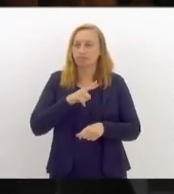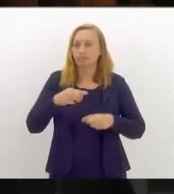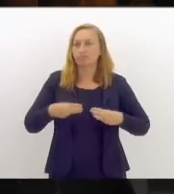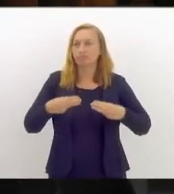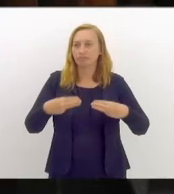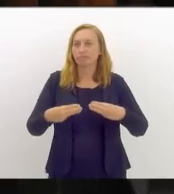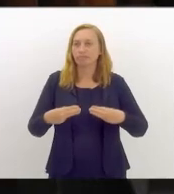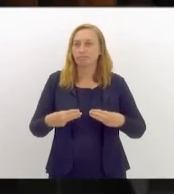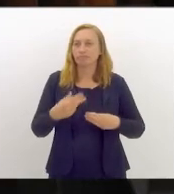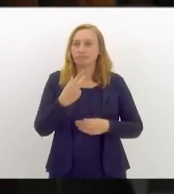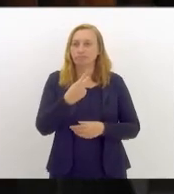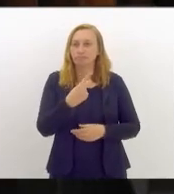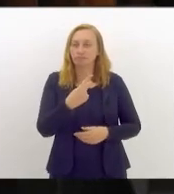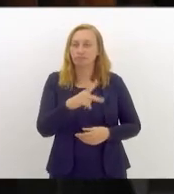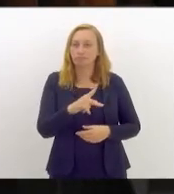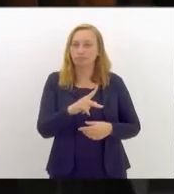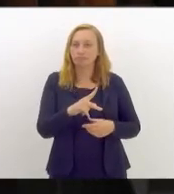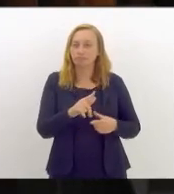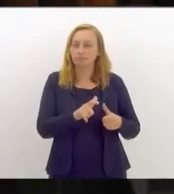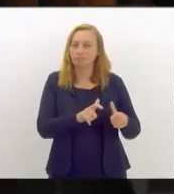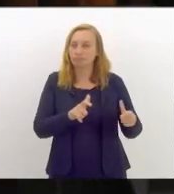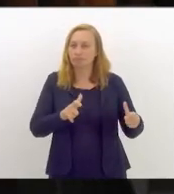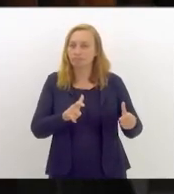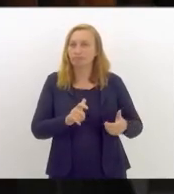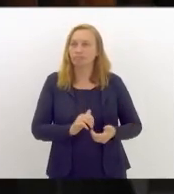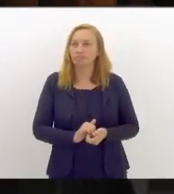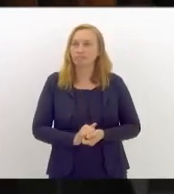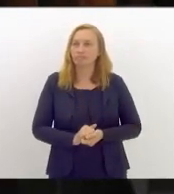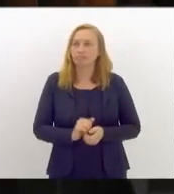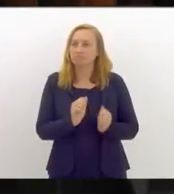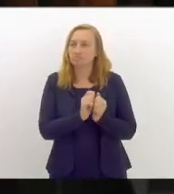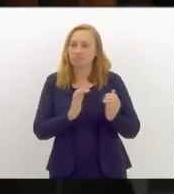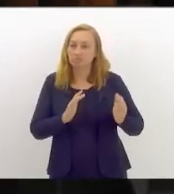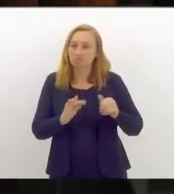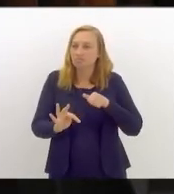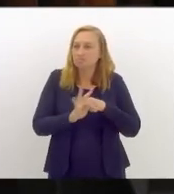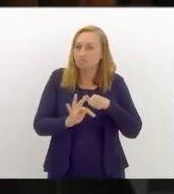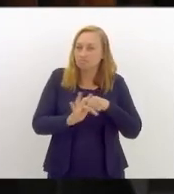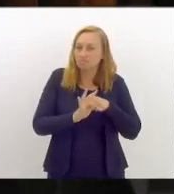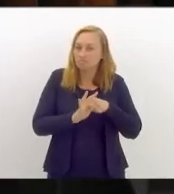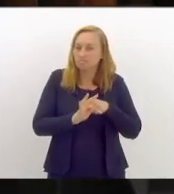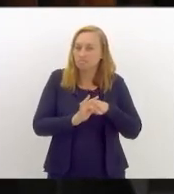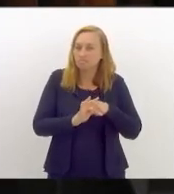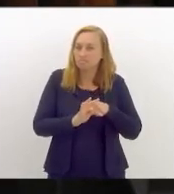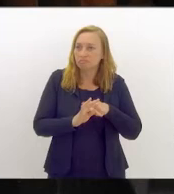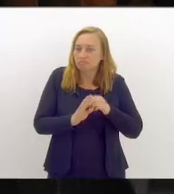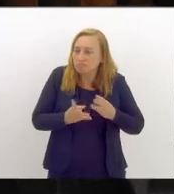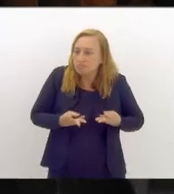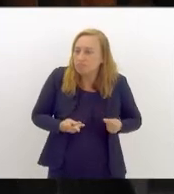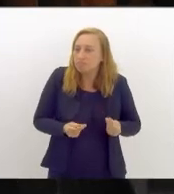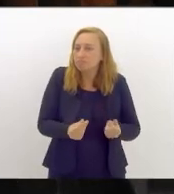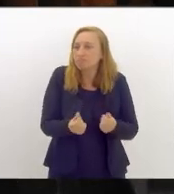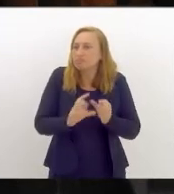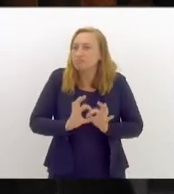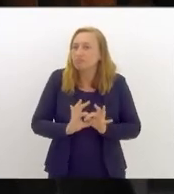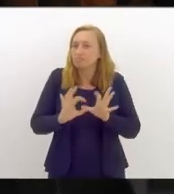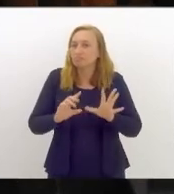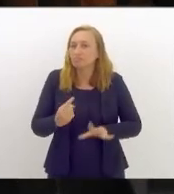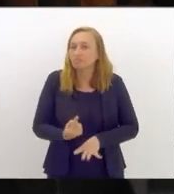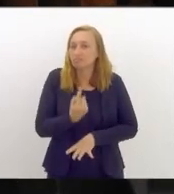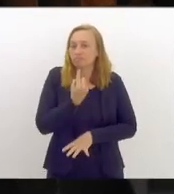do vosso que late de um brilhantismo técnico raro e de uma sensibilidade democrática